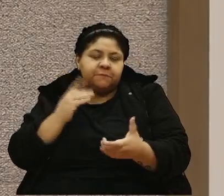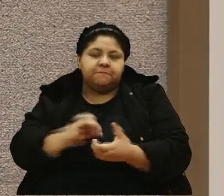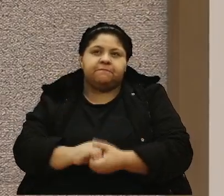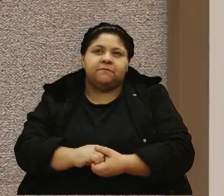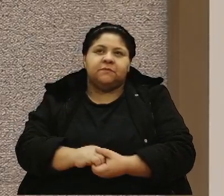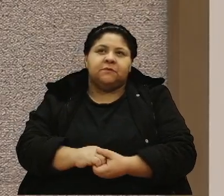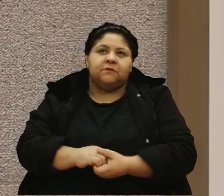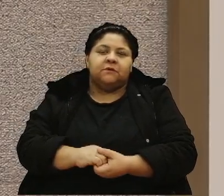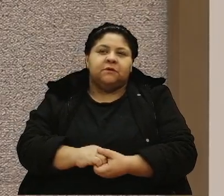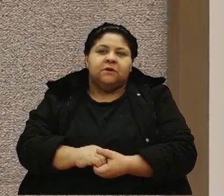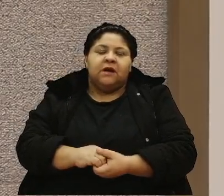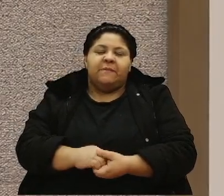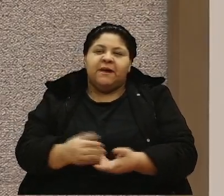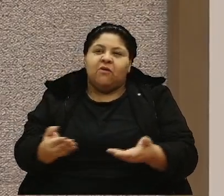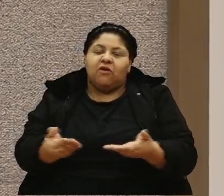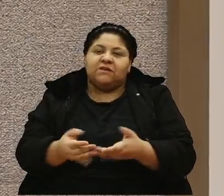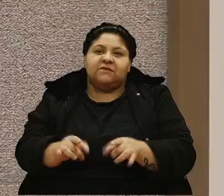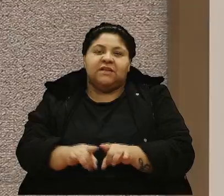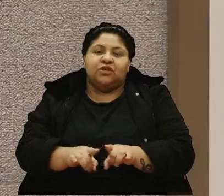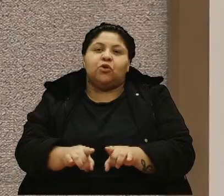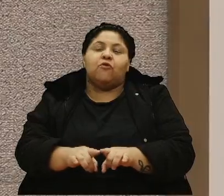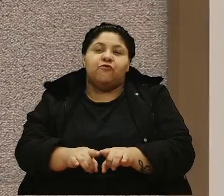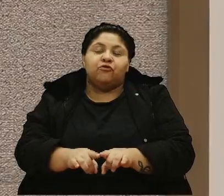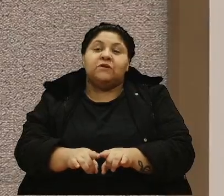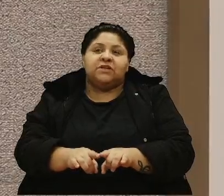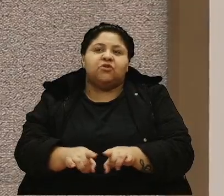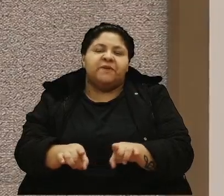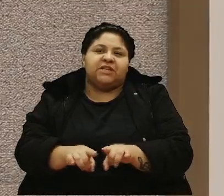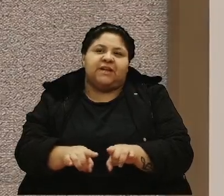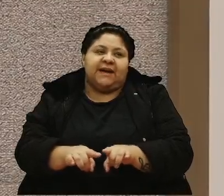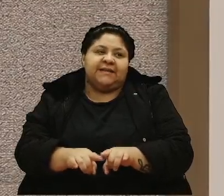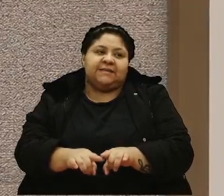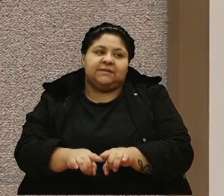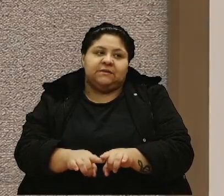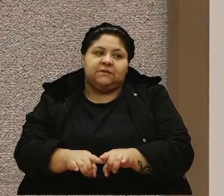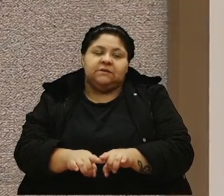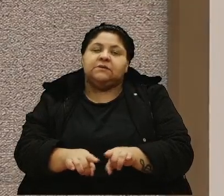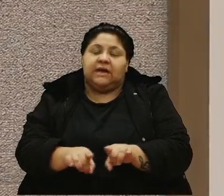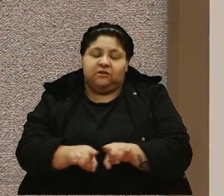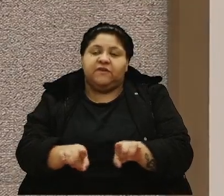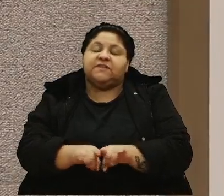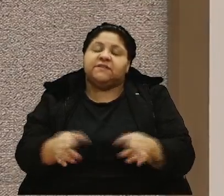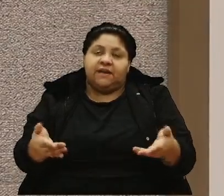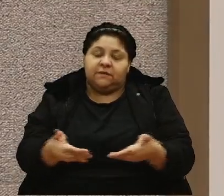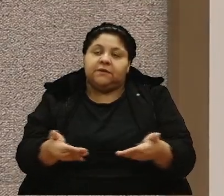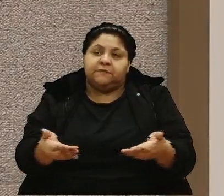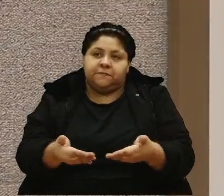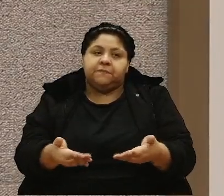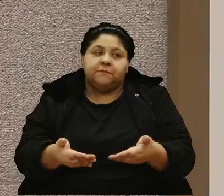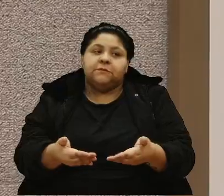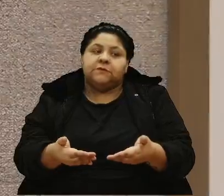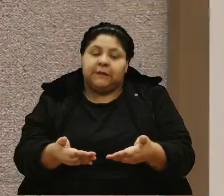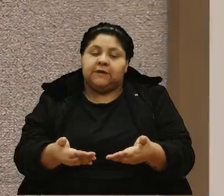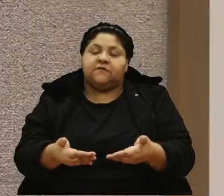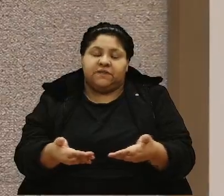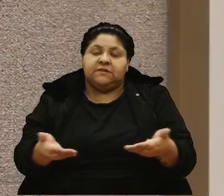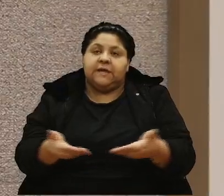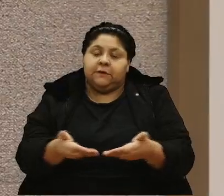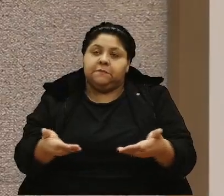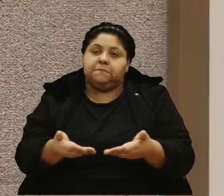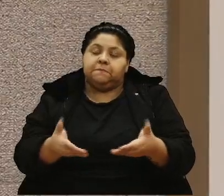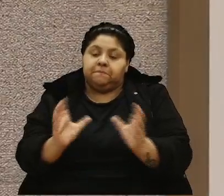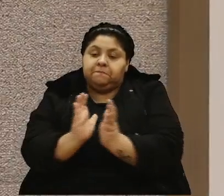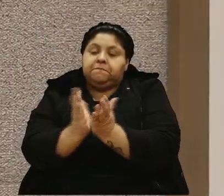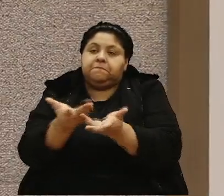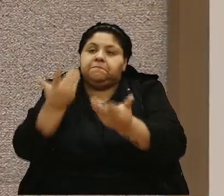Agora, o vereador Cláudio falou de uma forma, quero lhe cumprimentar, vereador, porque nós estamos tratando desses assuntos na Comissão do